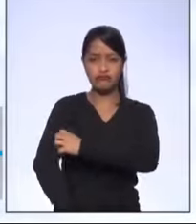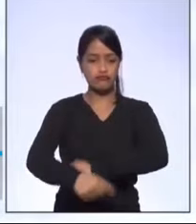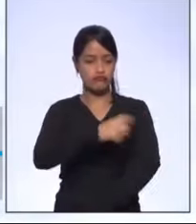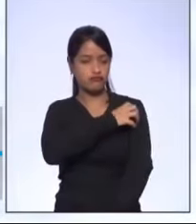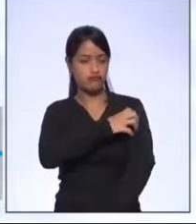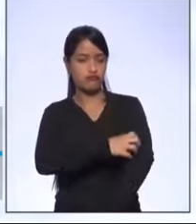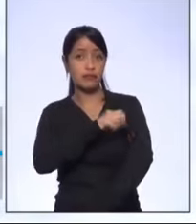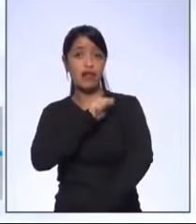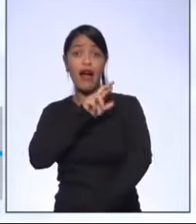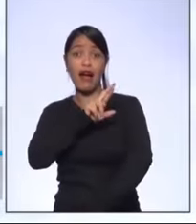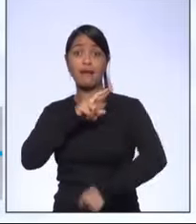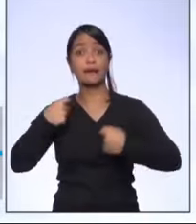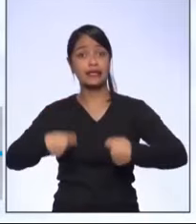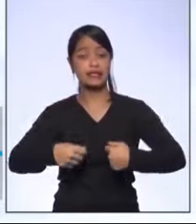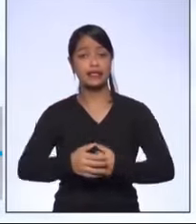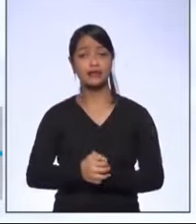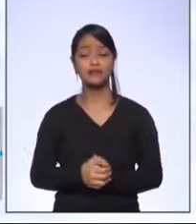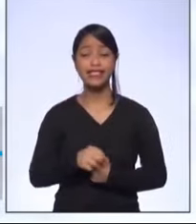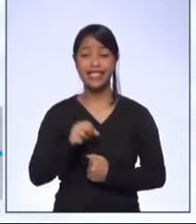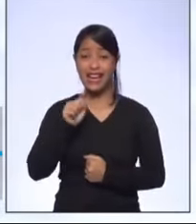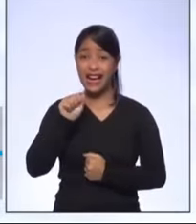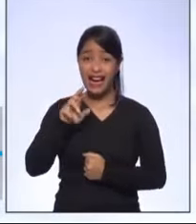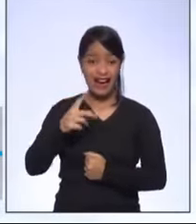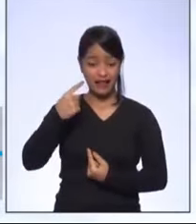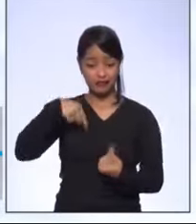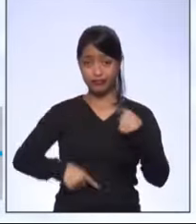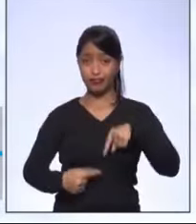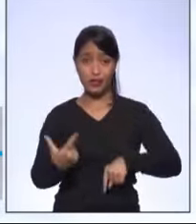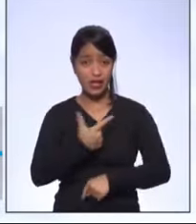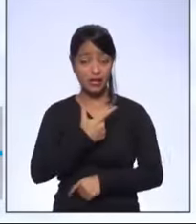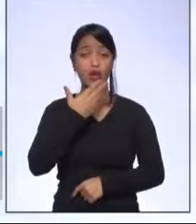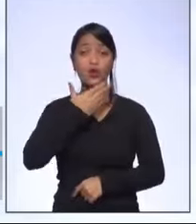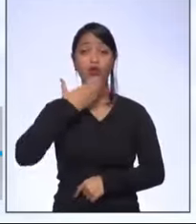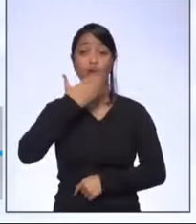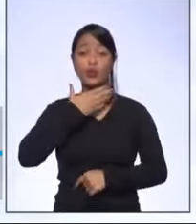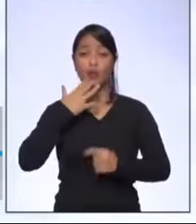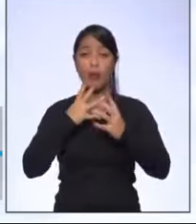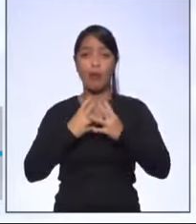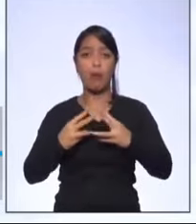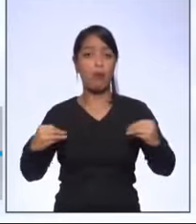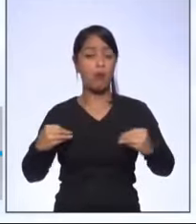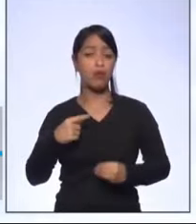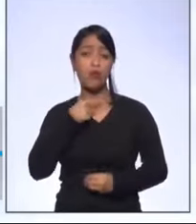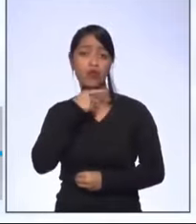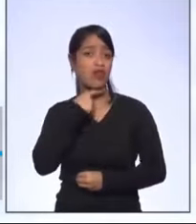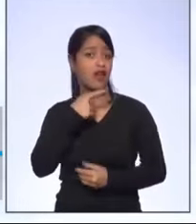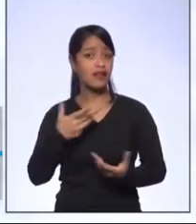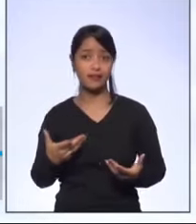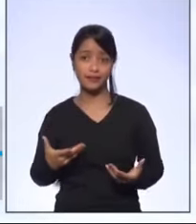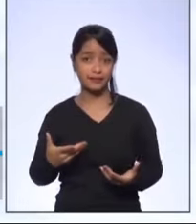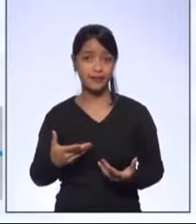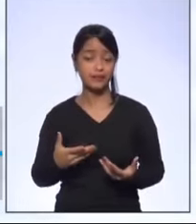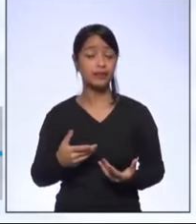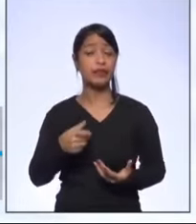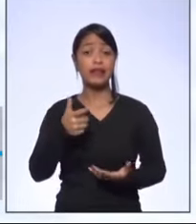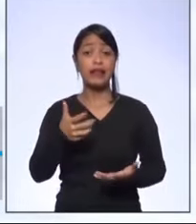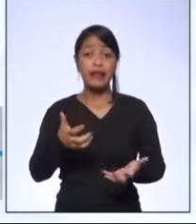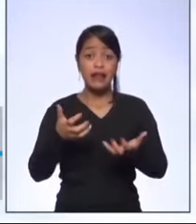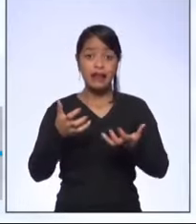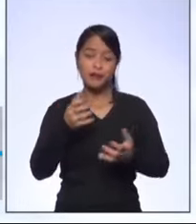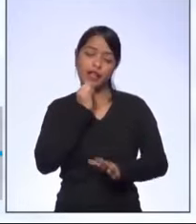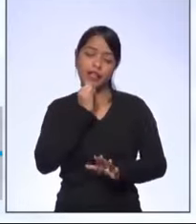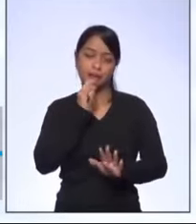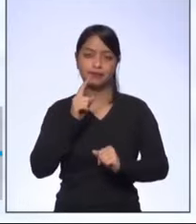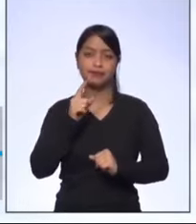o açúcar não é queimado. Então é com oxigênio que o açúcar queima. Tá? O oxigênio faz qualquer chama que você quiser fazer, você pega uma